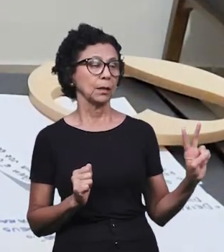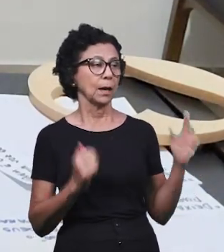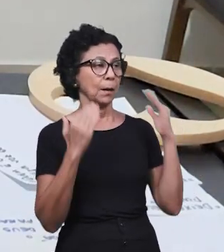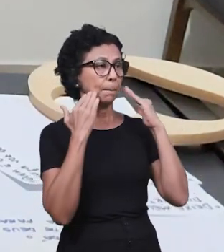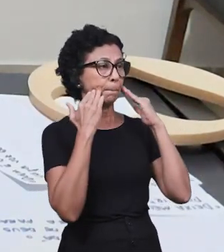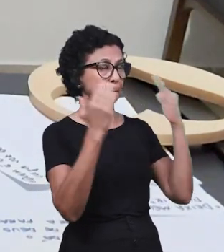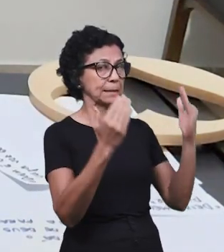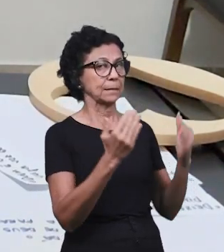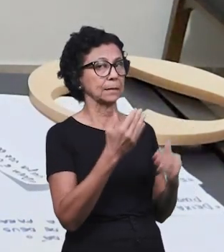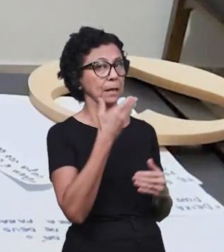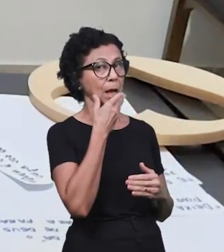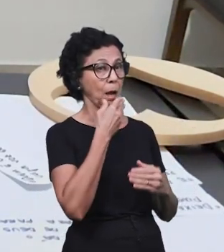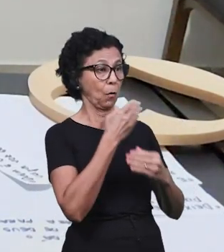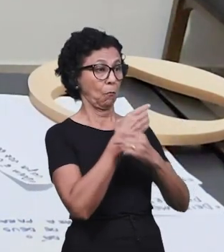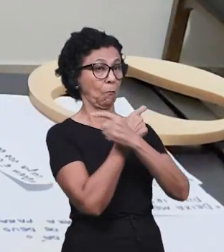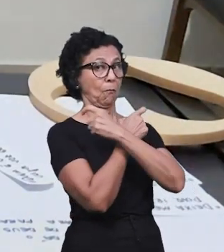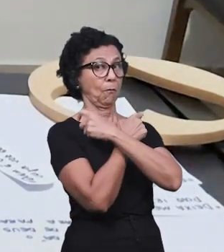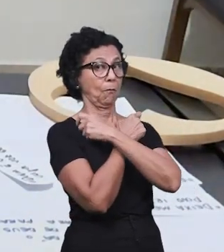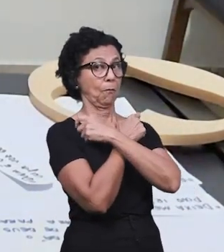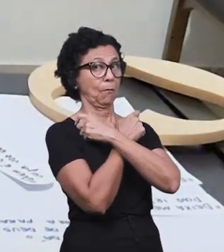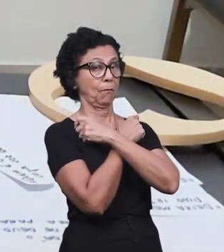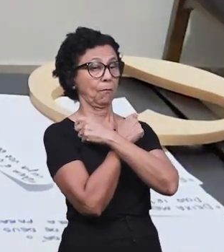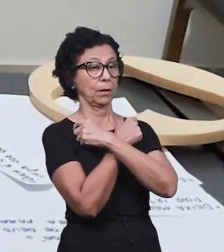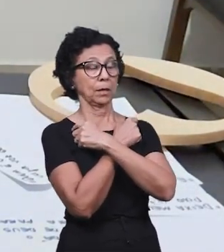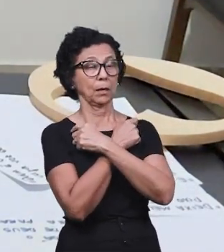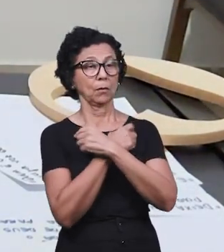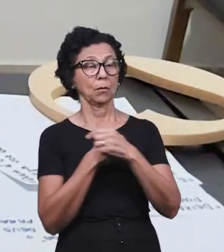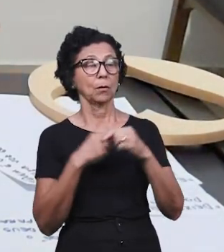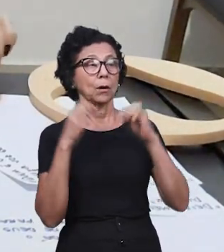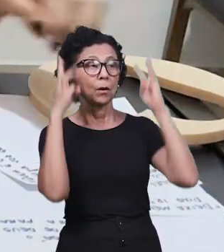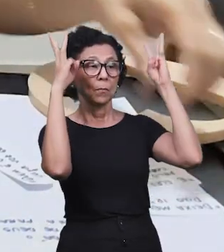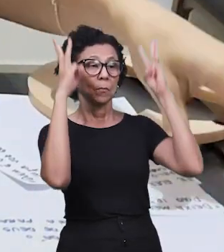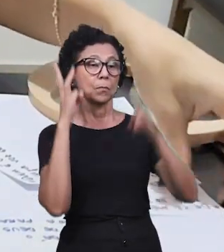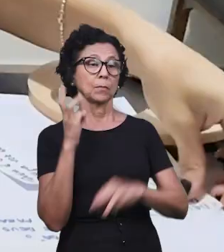eles se apresentaram para Faraó, Moisés falou assim,